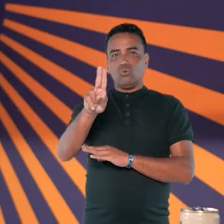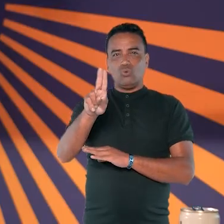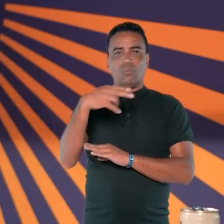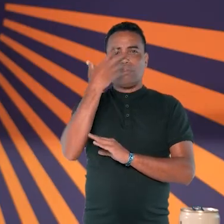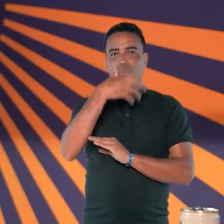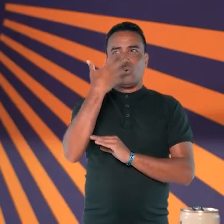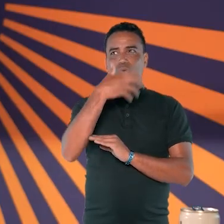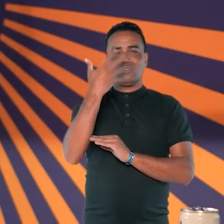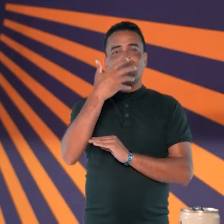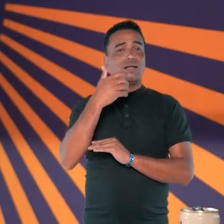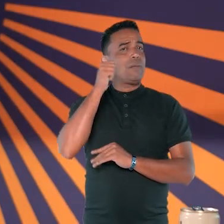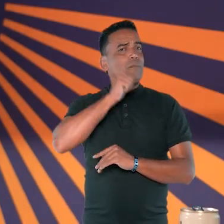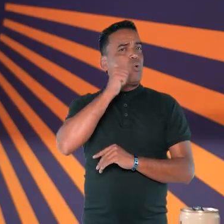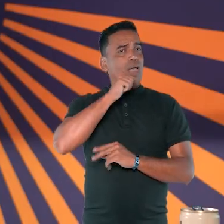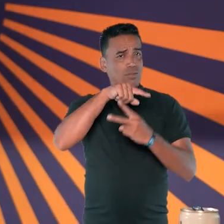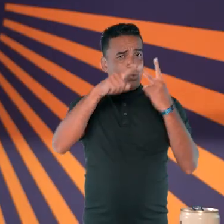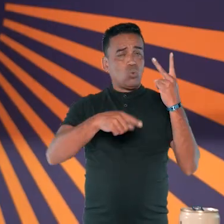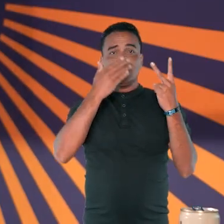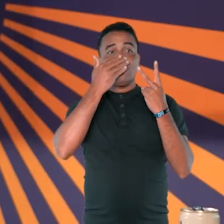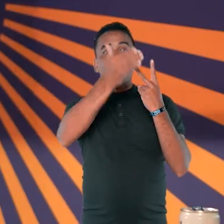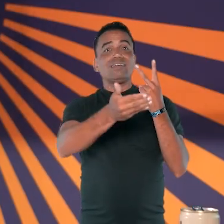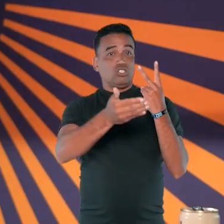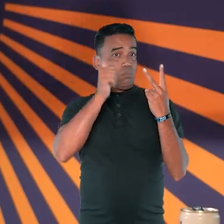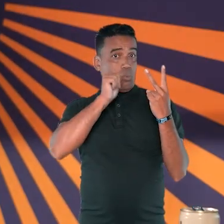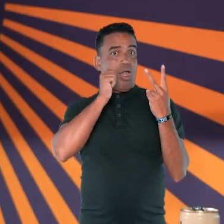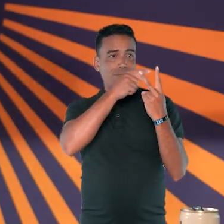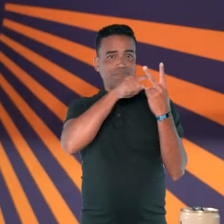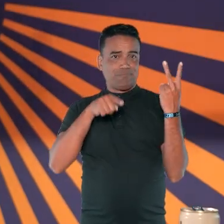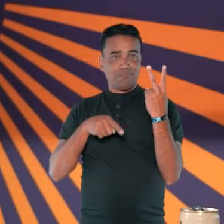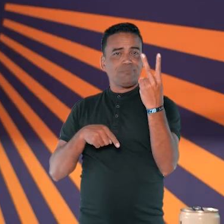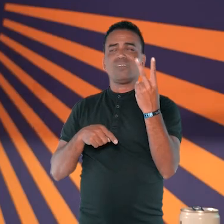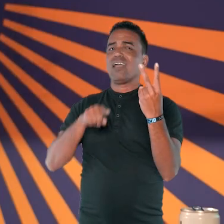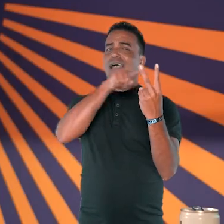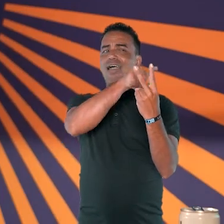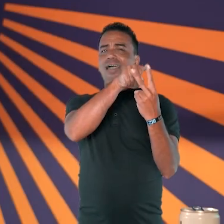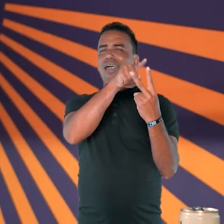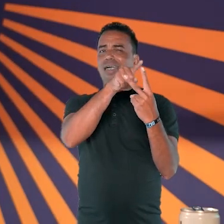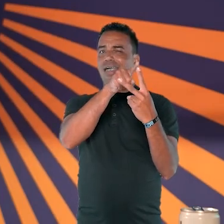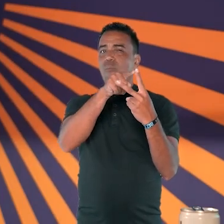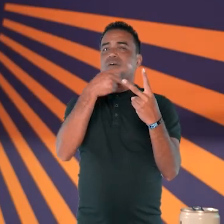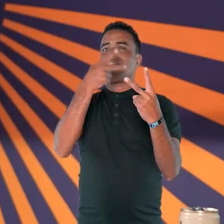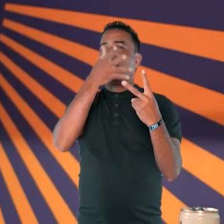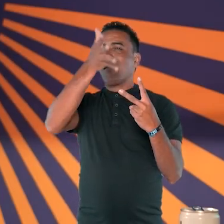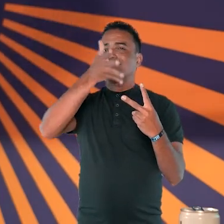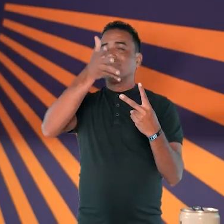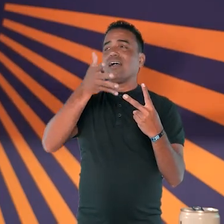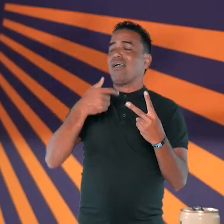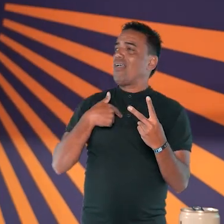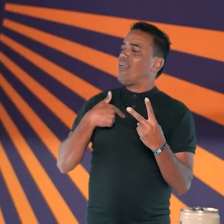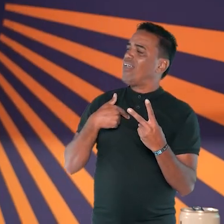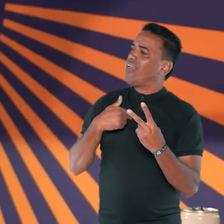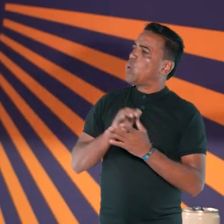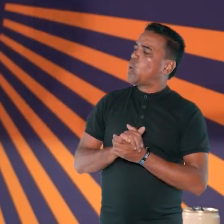aí 2 senhoras estavam na minha frente. E uma diz assim, eu estou com o pé